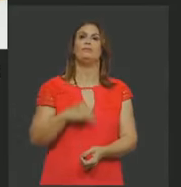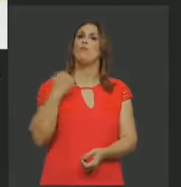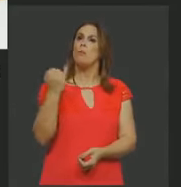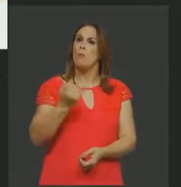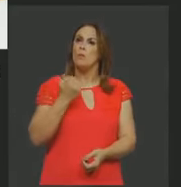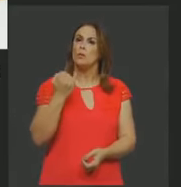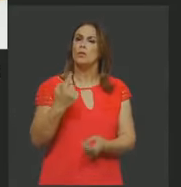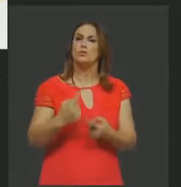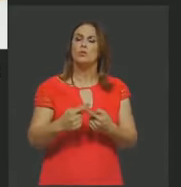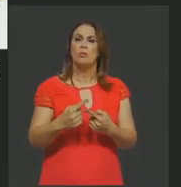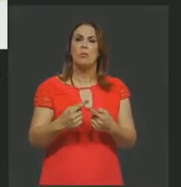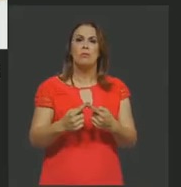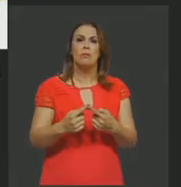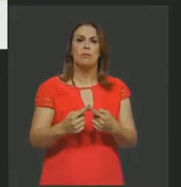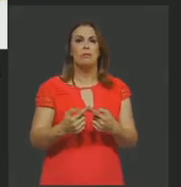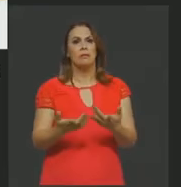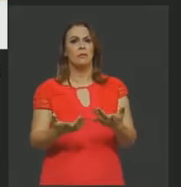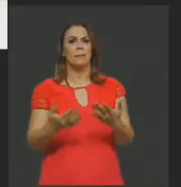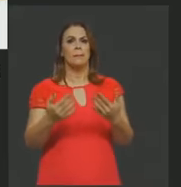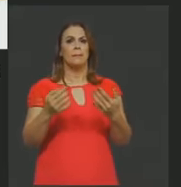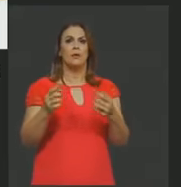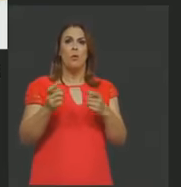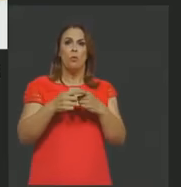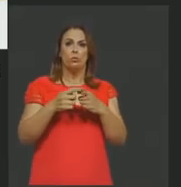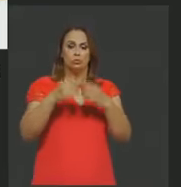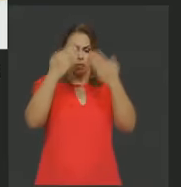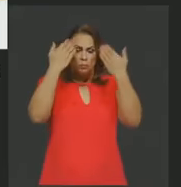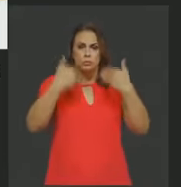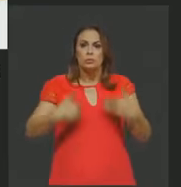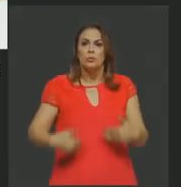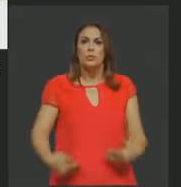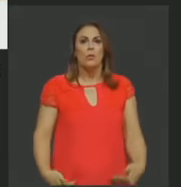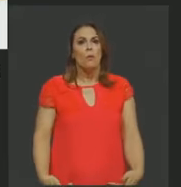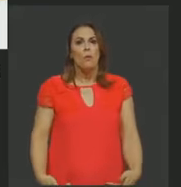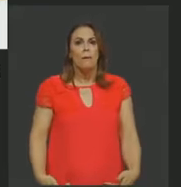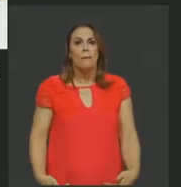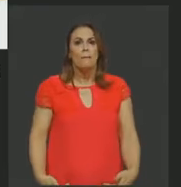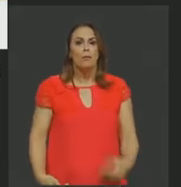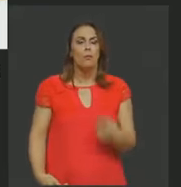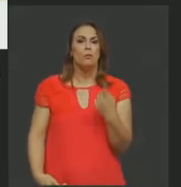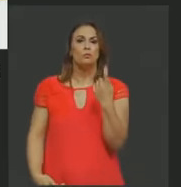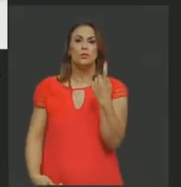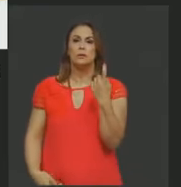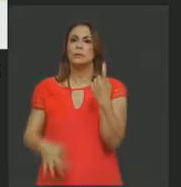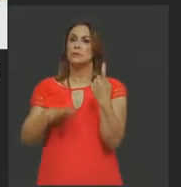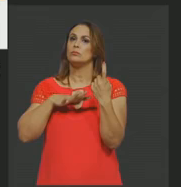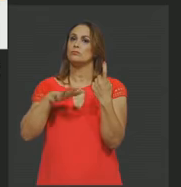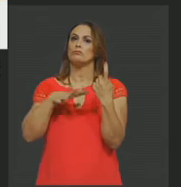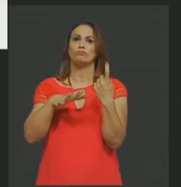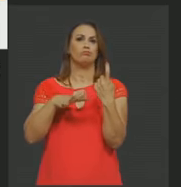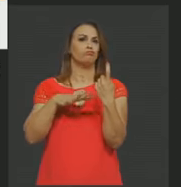houvesse associação dos músculos, que nós vamos estudar na próxima aula, e associação